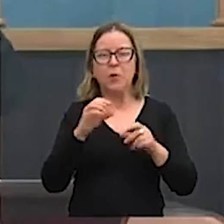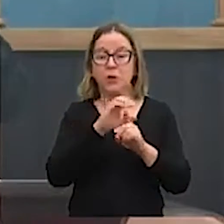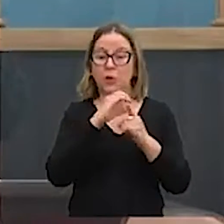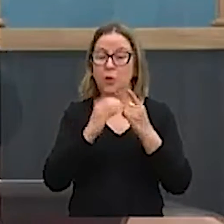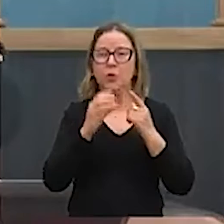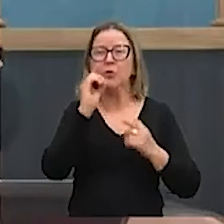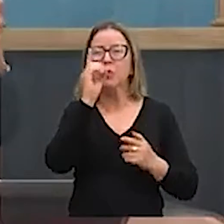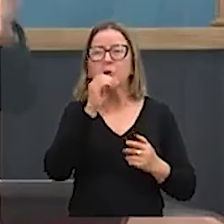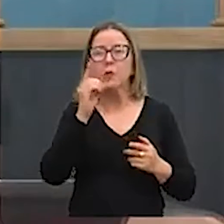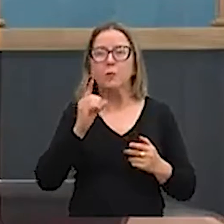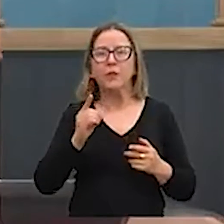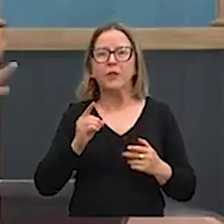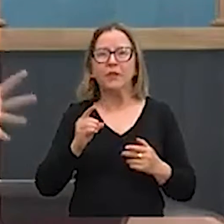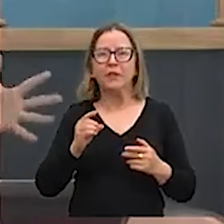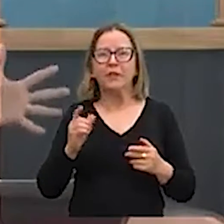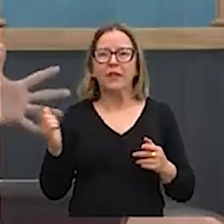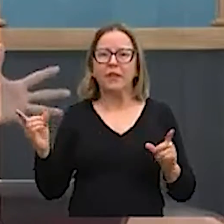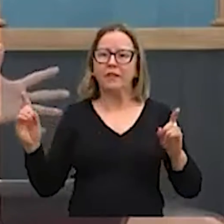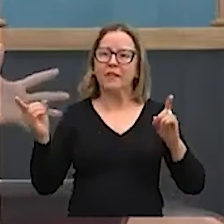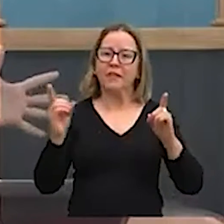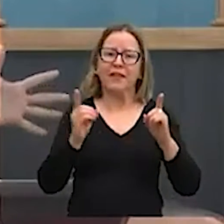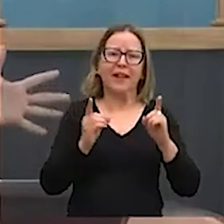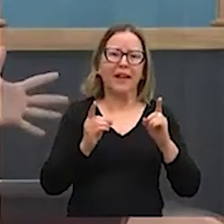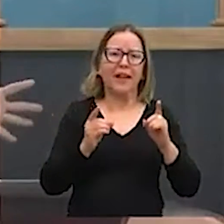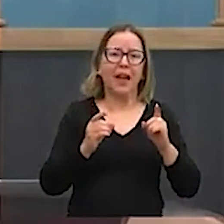Pastor Glênio, hoje